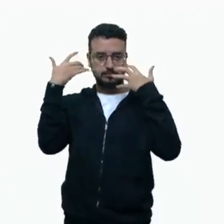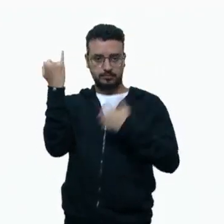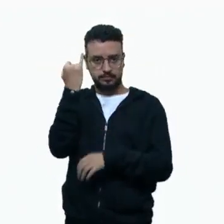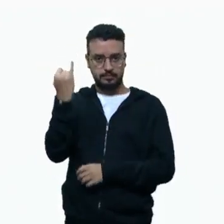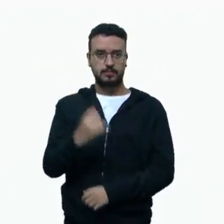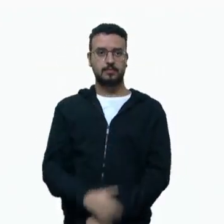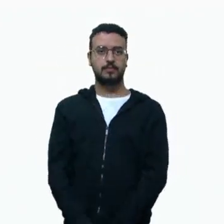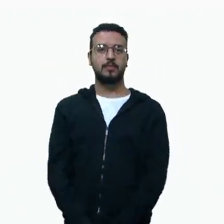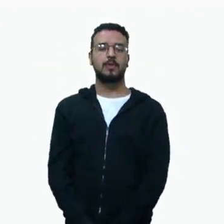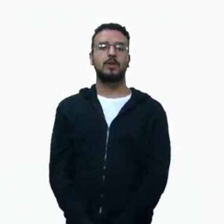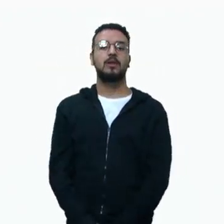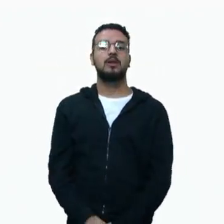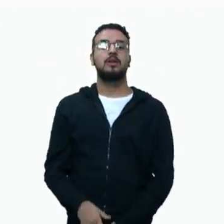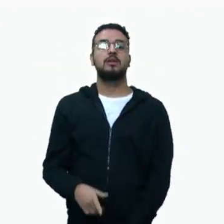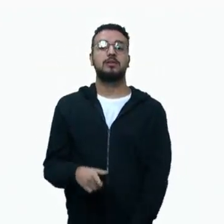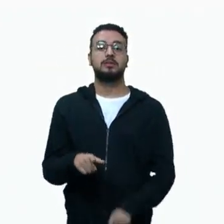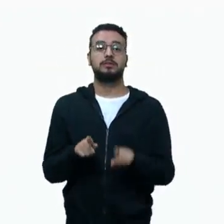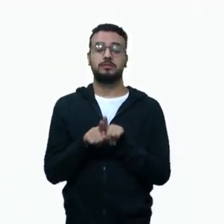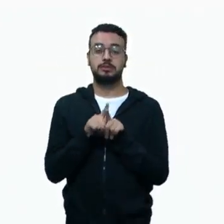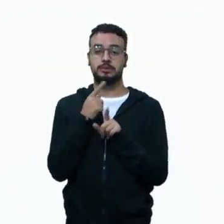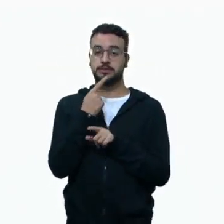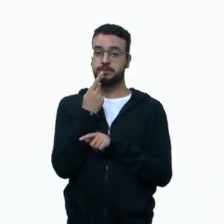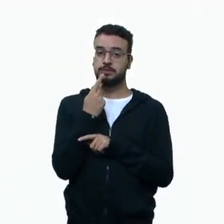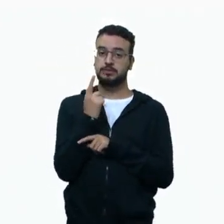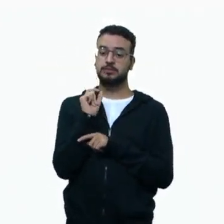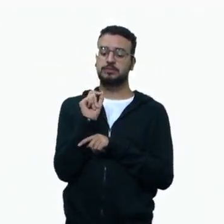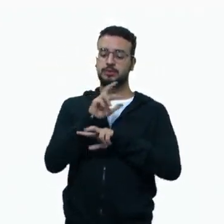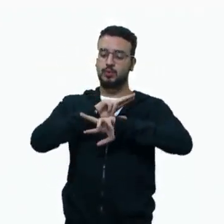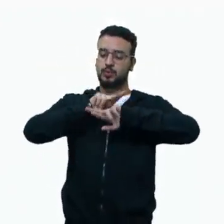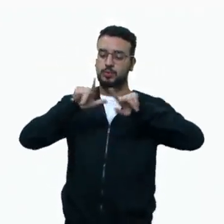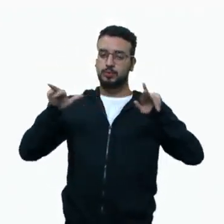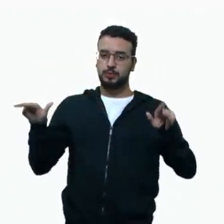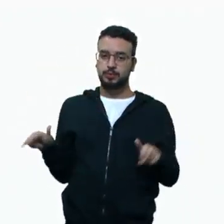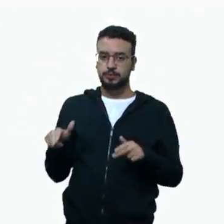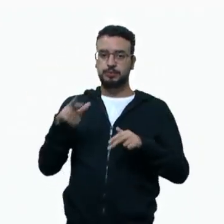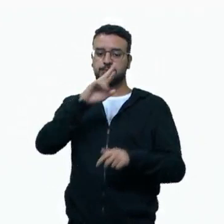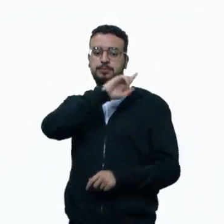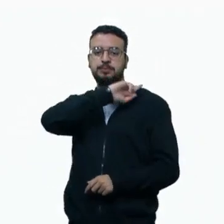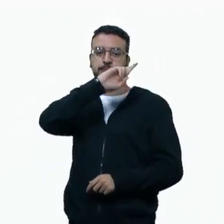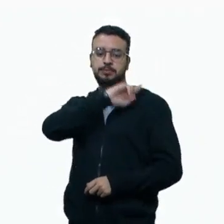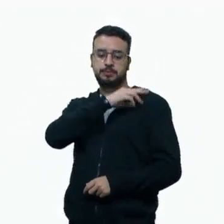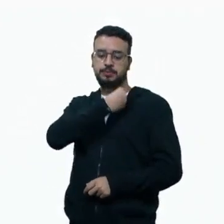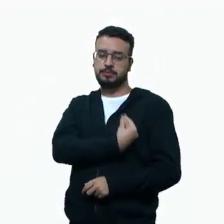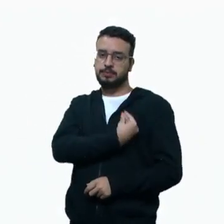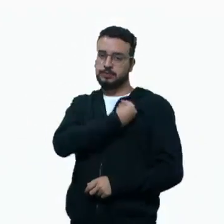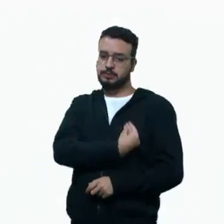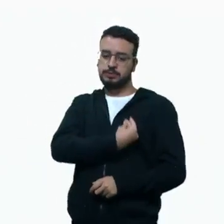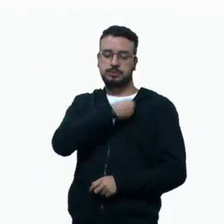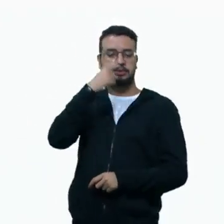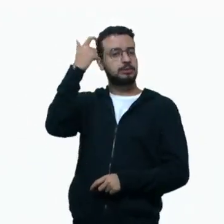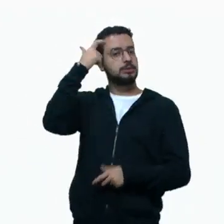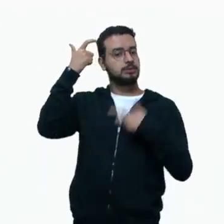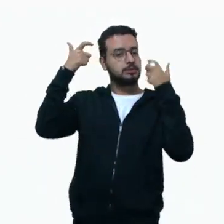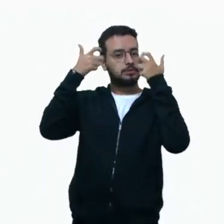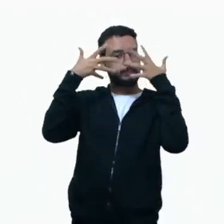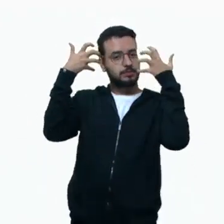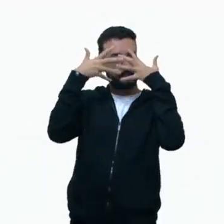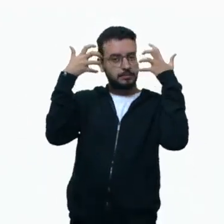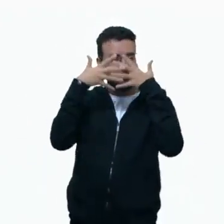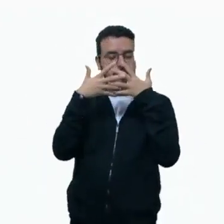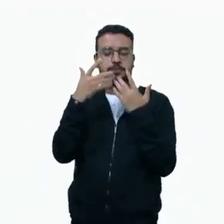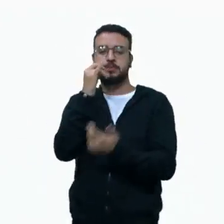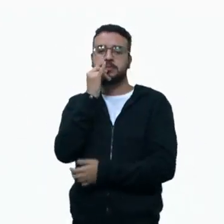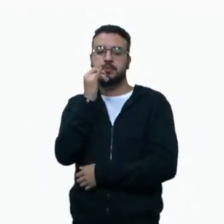importante. Além disso, eu falei das diversas funções presentes pelo sistema nervoso, que são executadas pelo sistema nervoso,